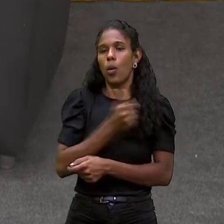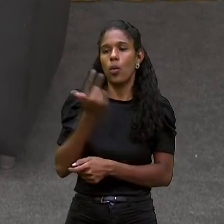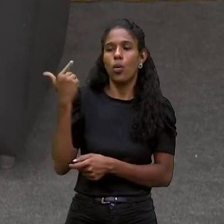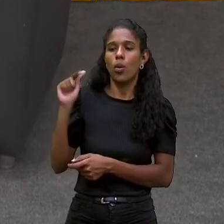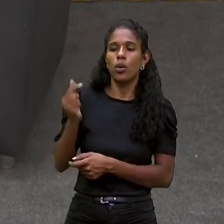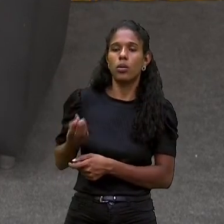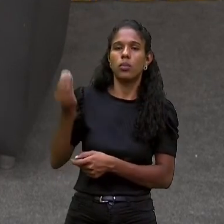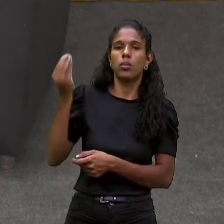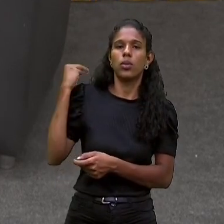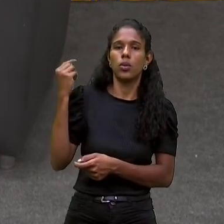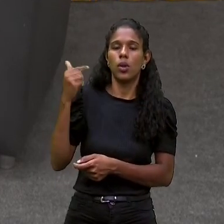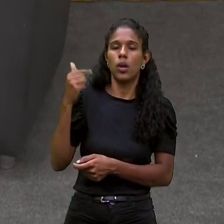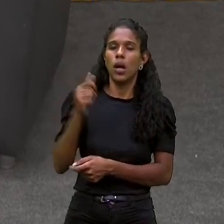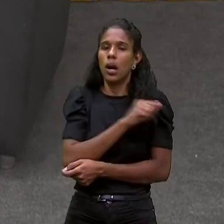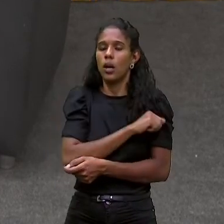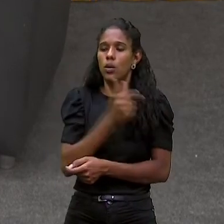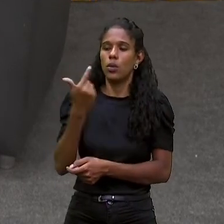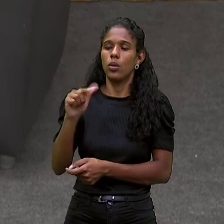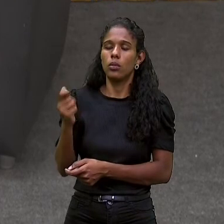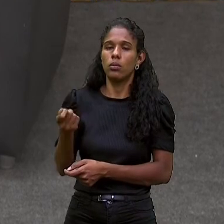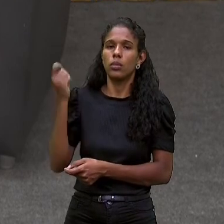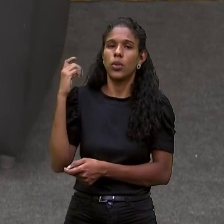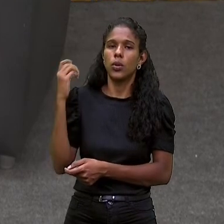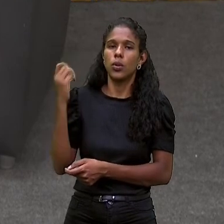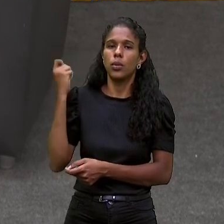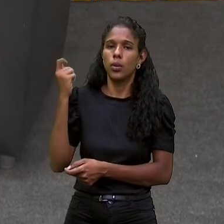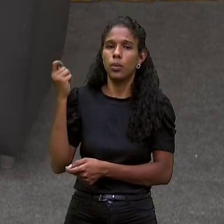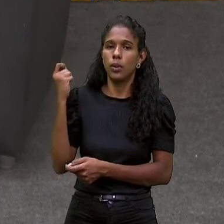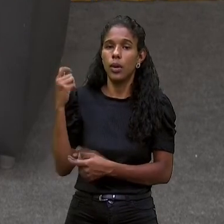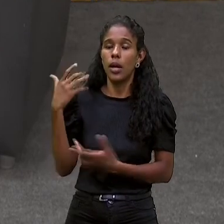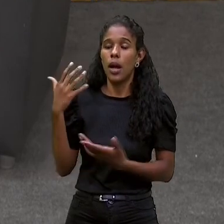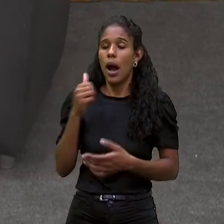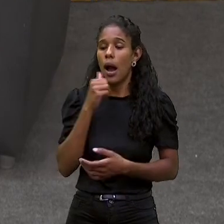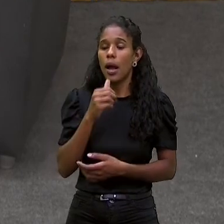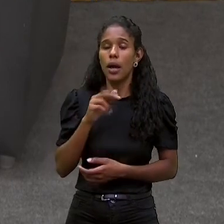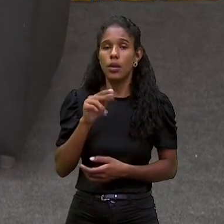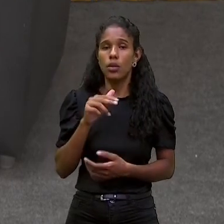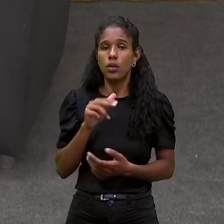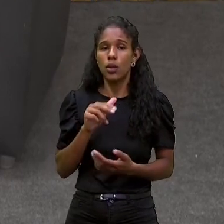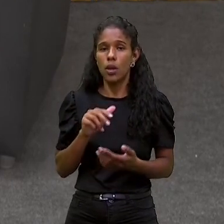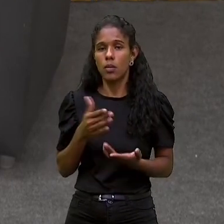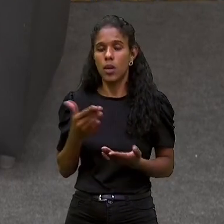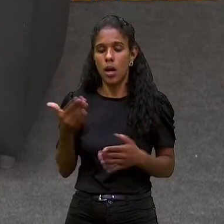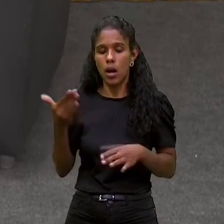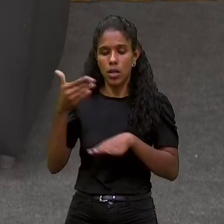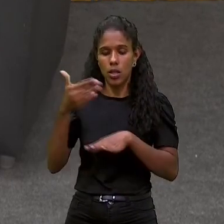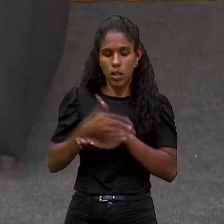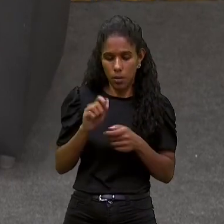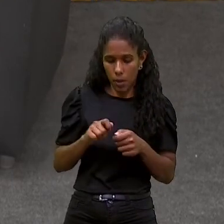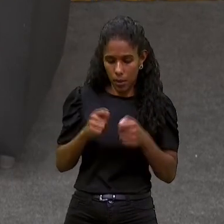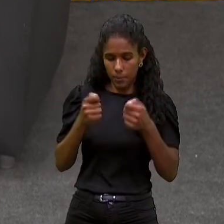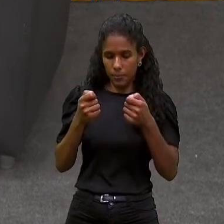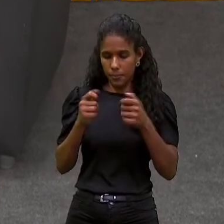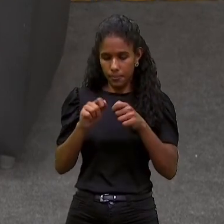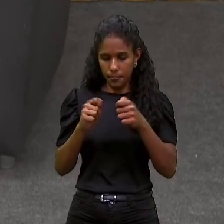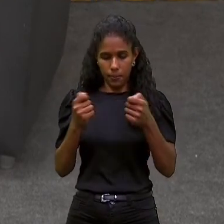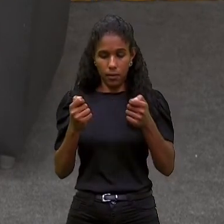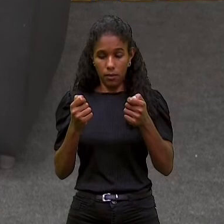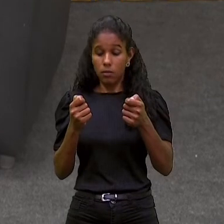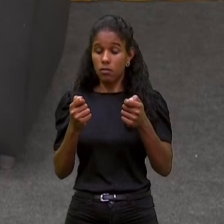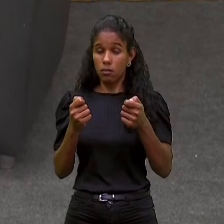naquela aula você está com outro recadinho, mas a sua colega que senta atrás, o seu colega, ele faltou